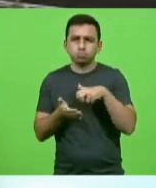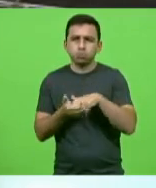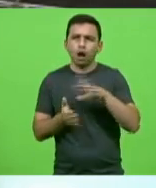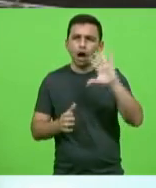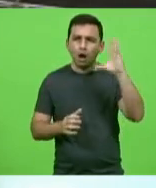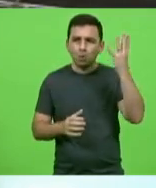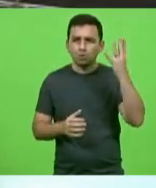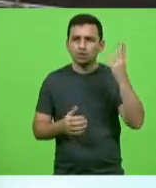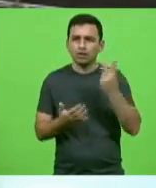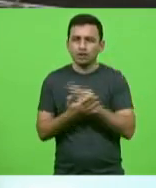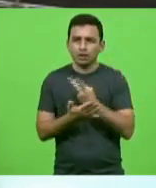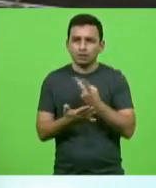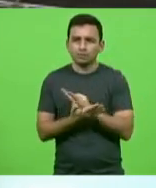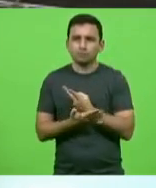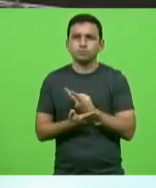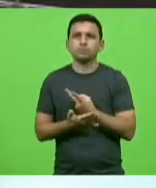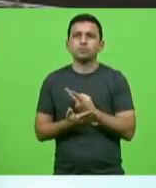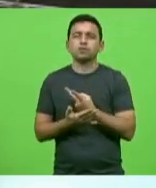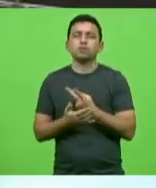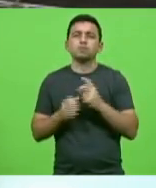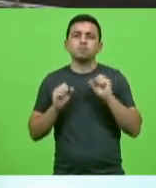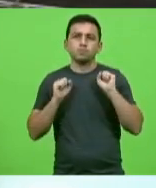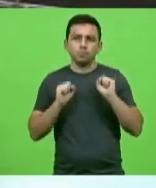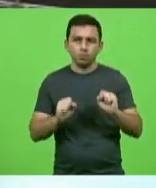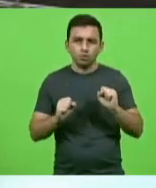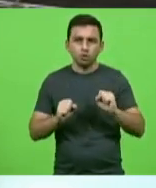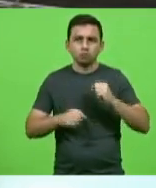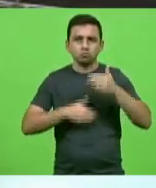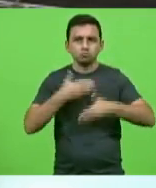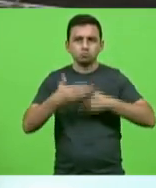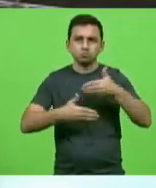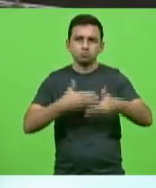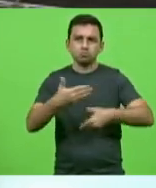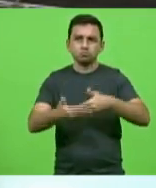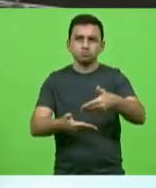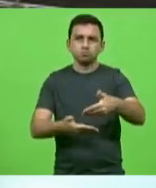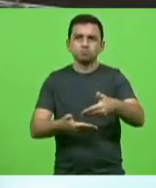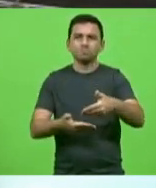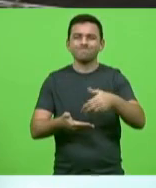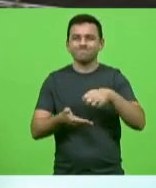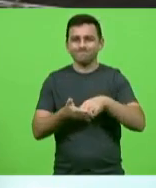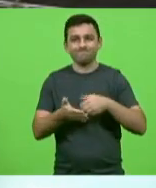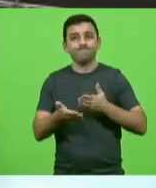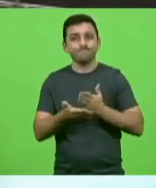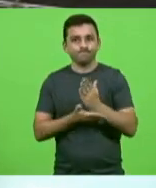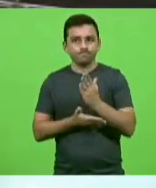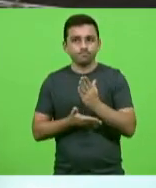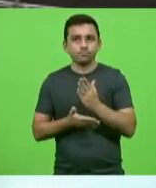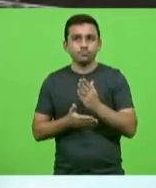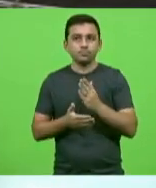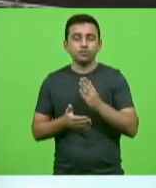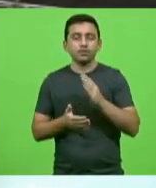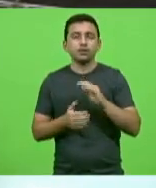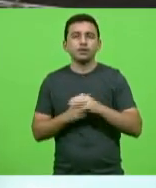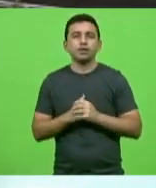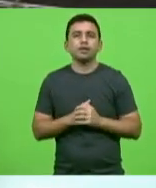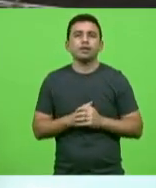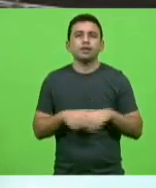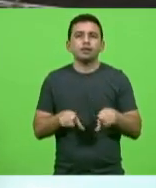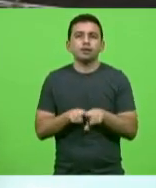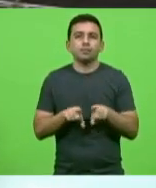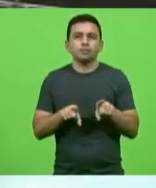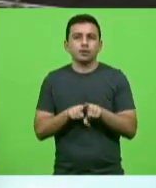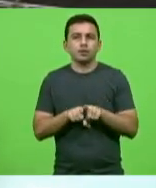por se tratar de imputações com possibilidade de desencadear a imposição de sanções deve-se por